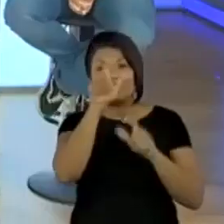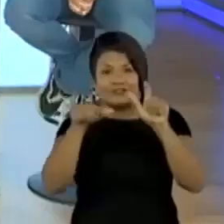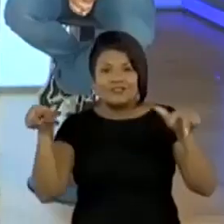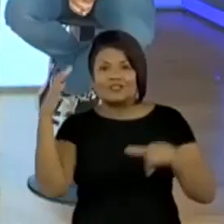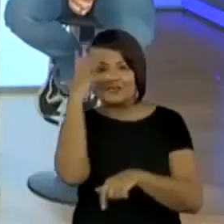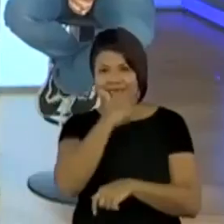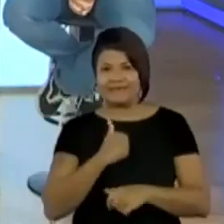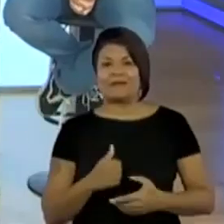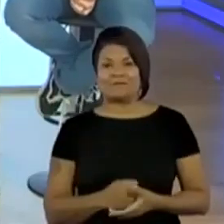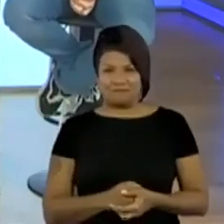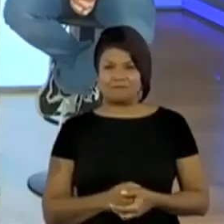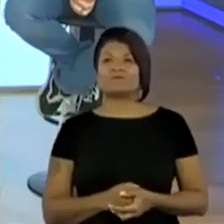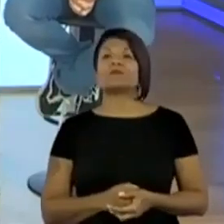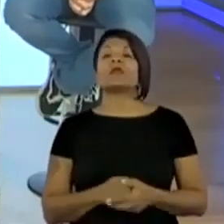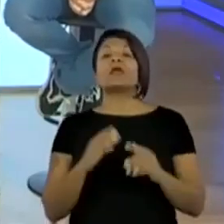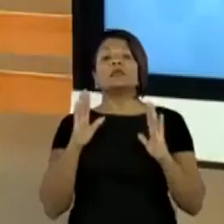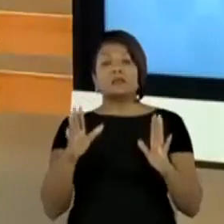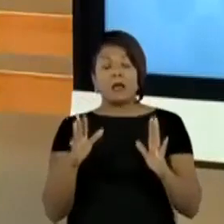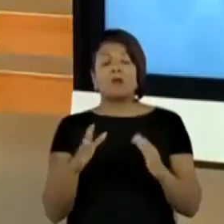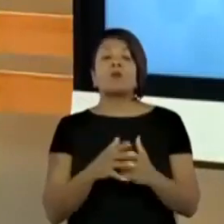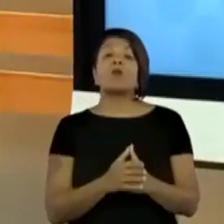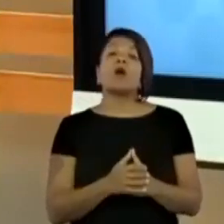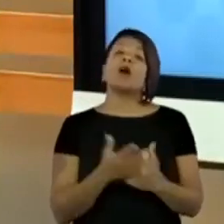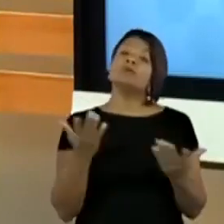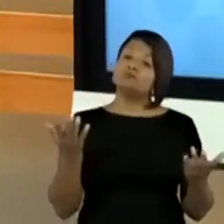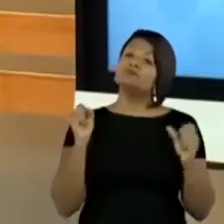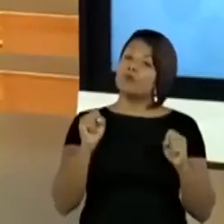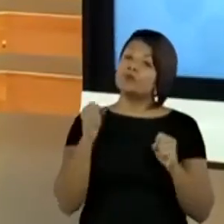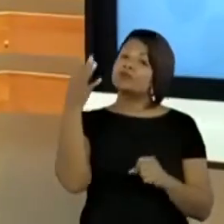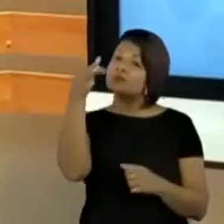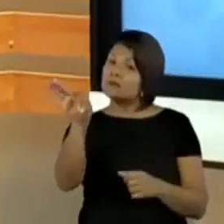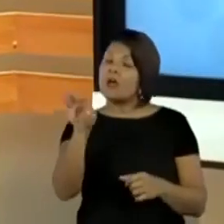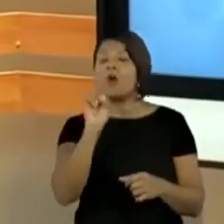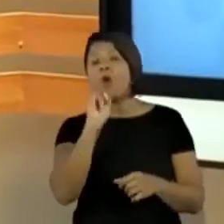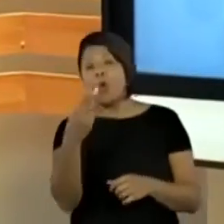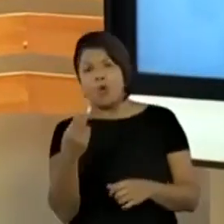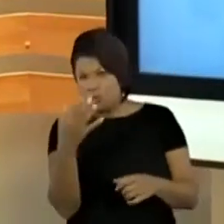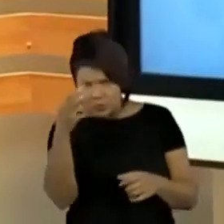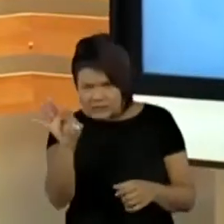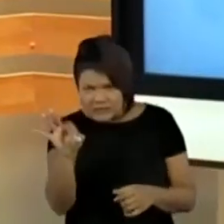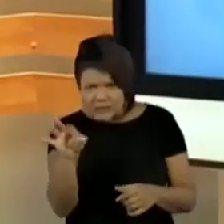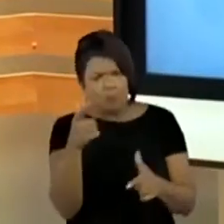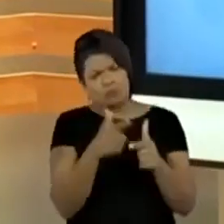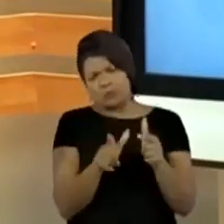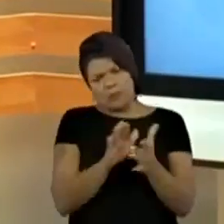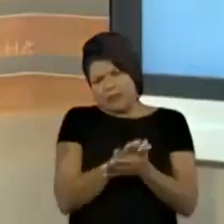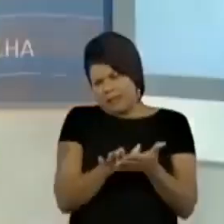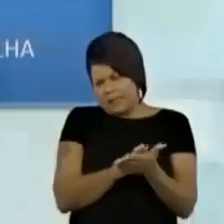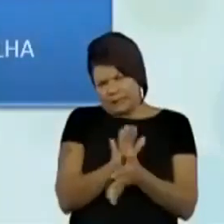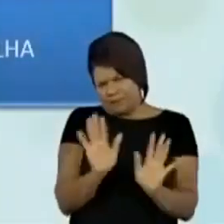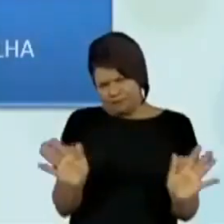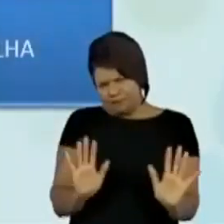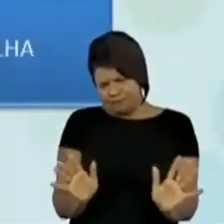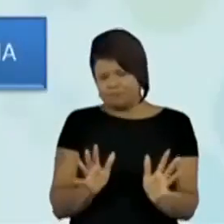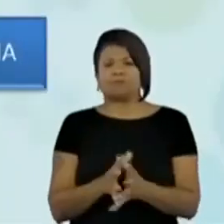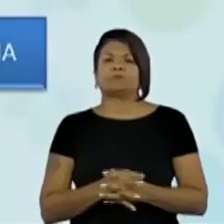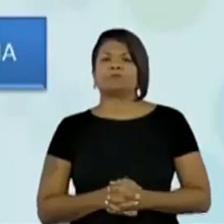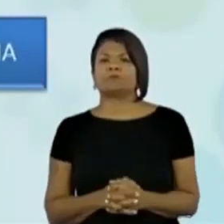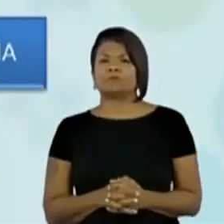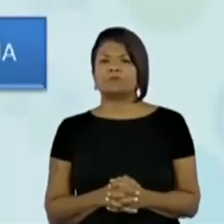lá. Então, muito provavelmente você já deve ter acertado. Se não acertou também, problema nenhum. Olha